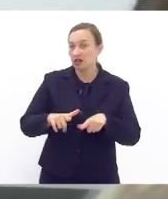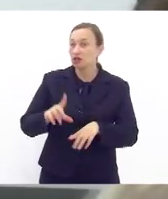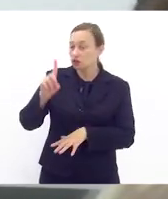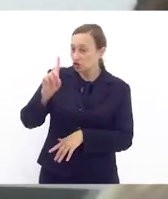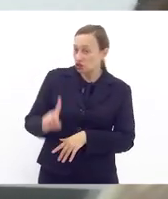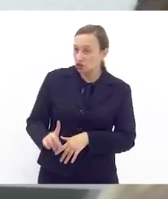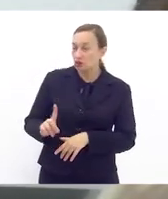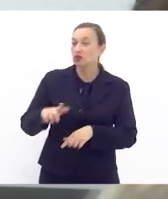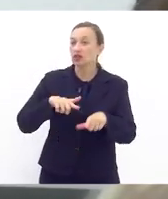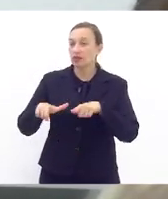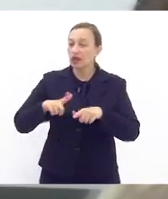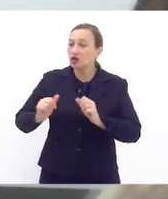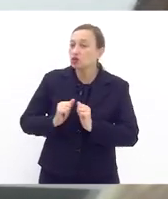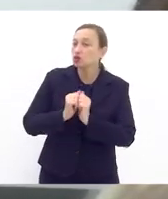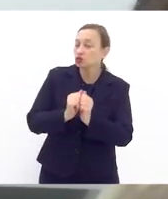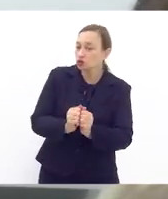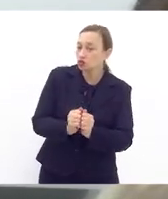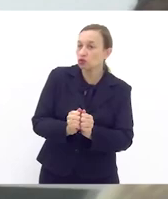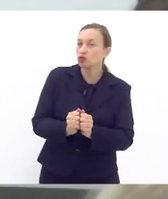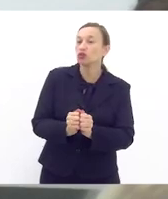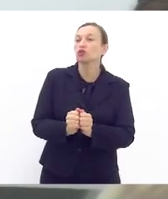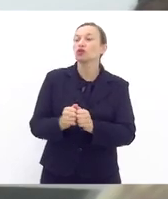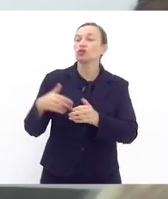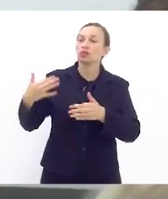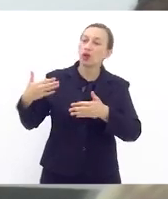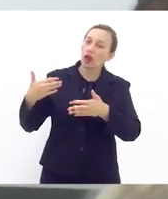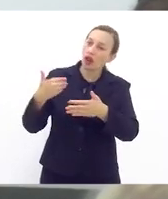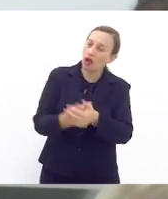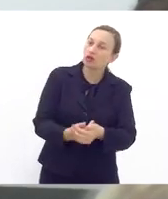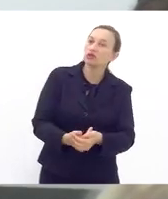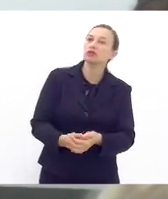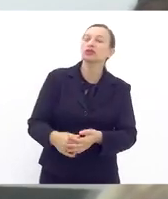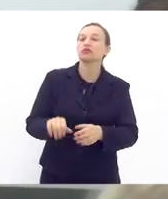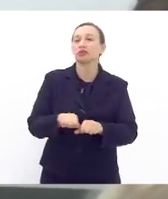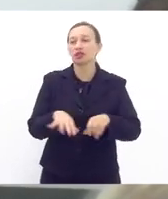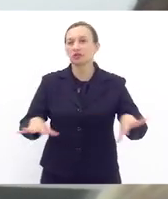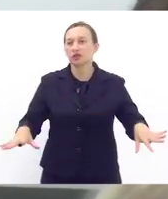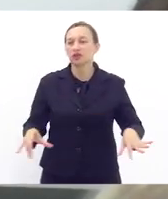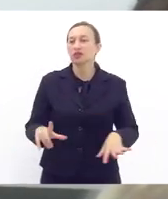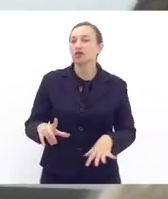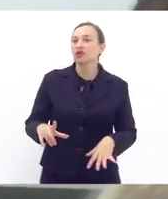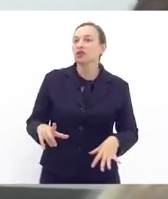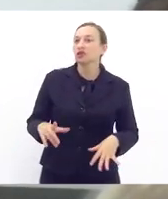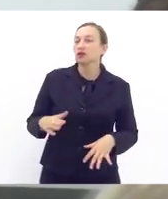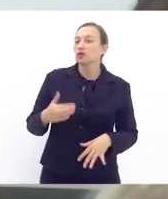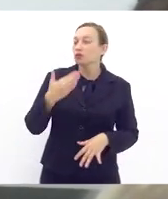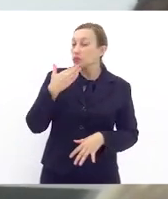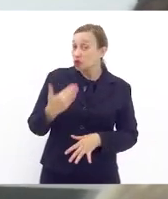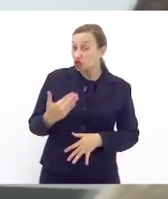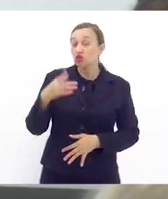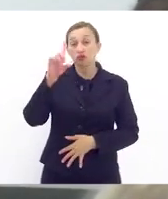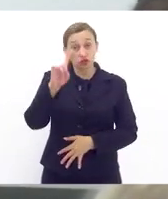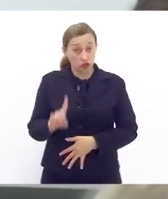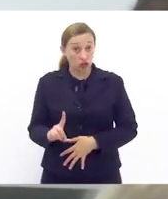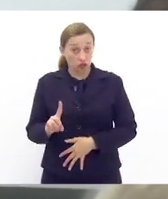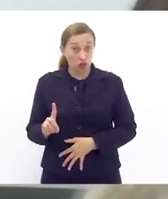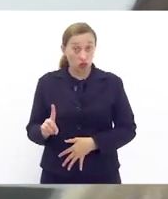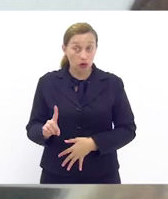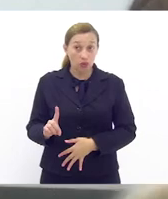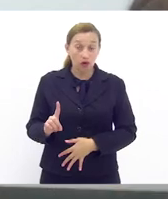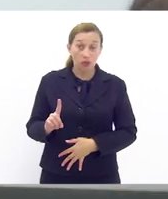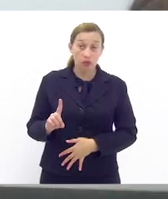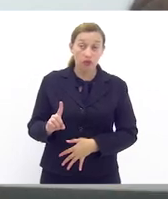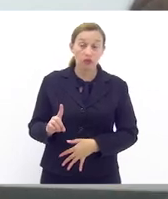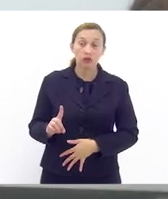atuando brilhantemente ao longo de toda a pandemia Então a gente tem muito né os direitos foi um pedido dos diretores né